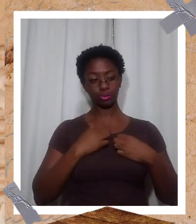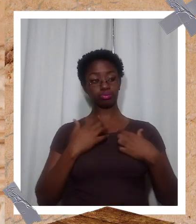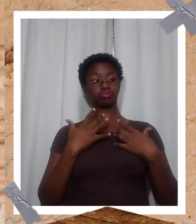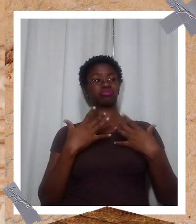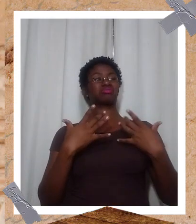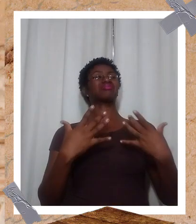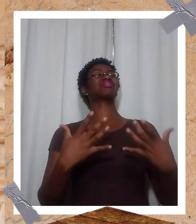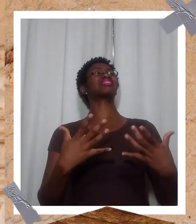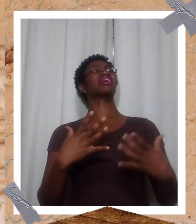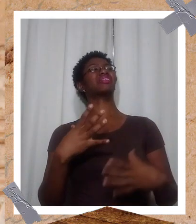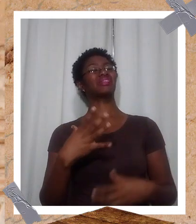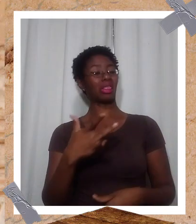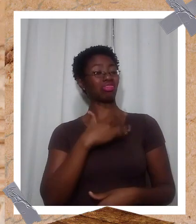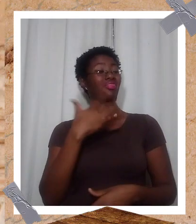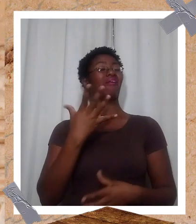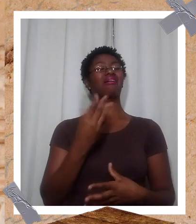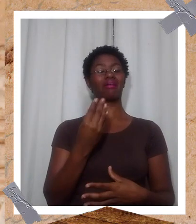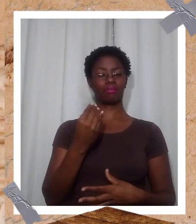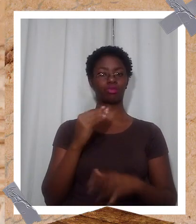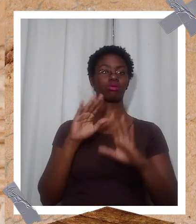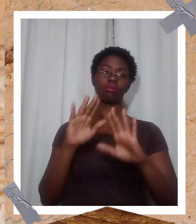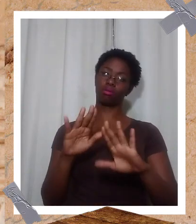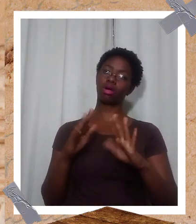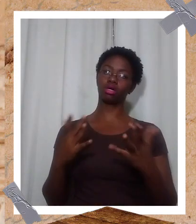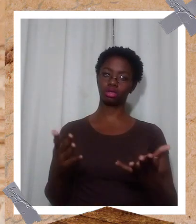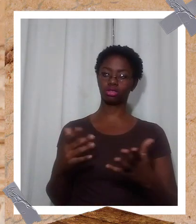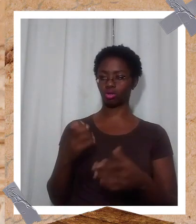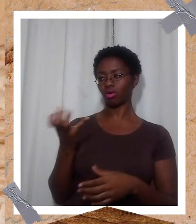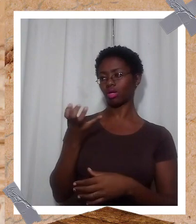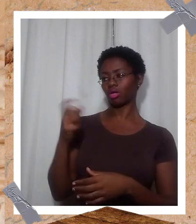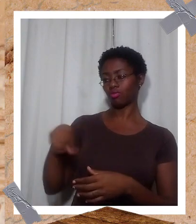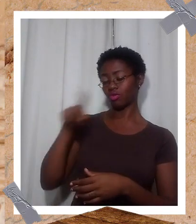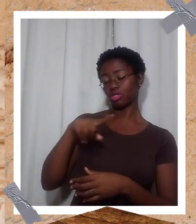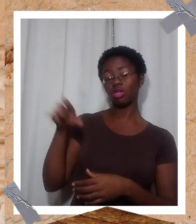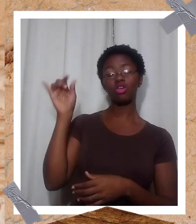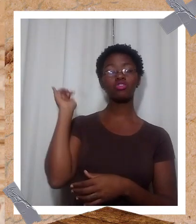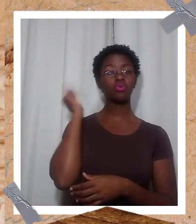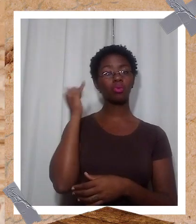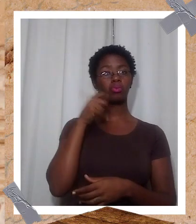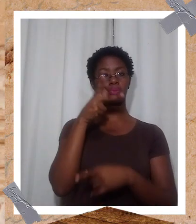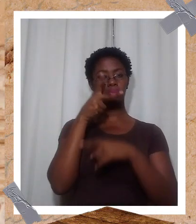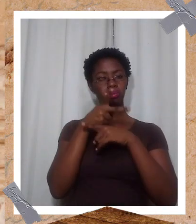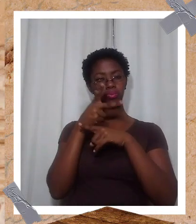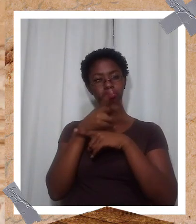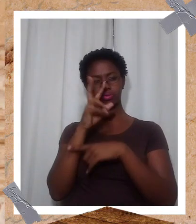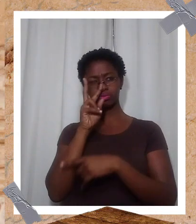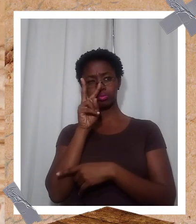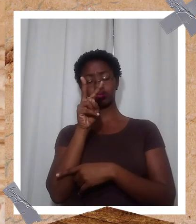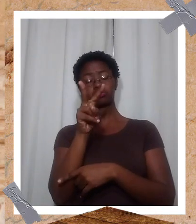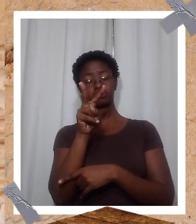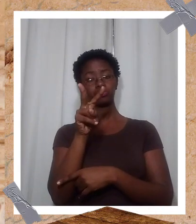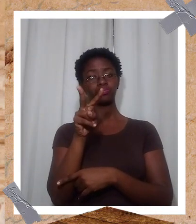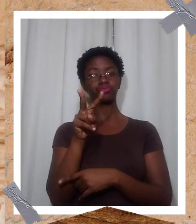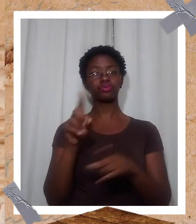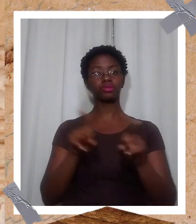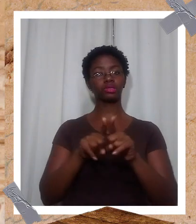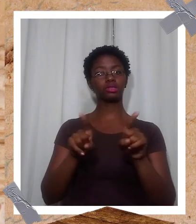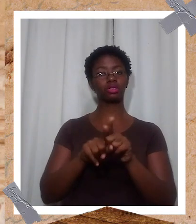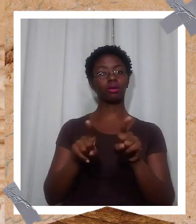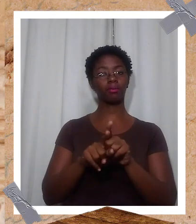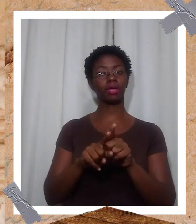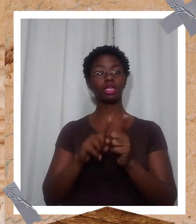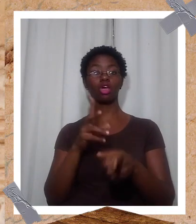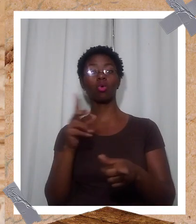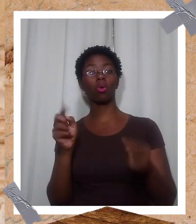um dos livros que tem sido uma fonte de inspiração para as suas produções literárias, que protagonizam sempre contextos de outros favelados